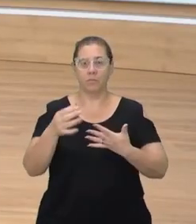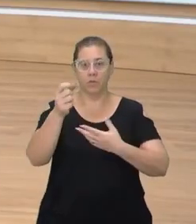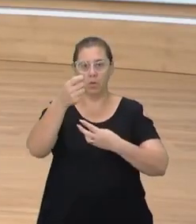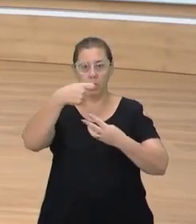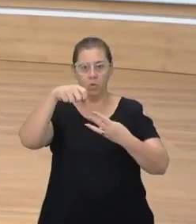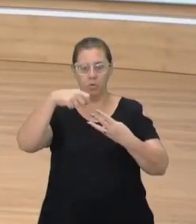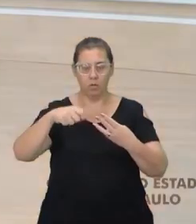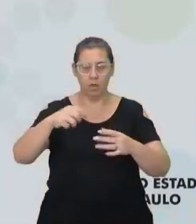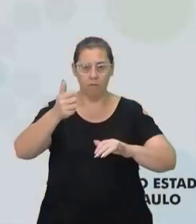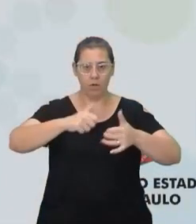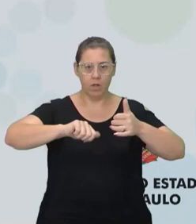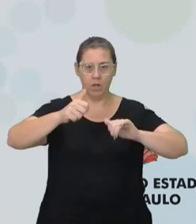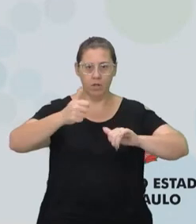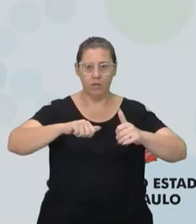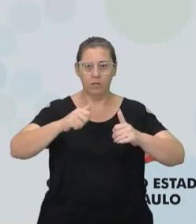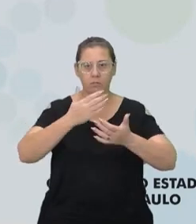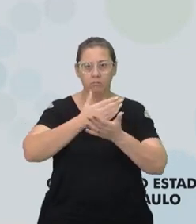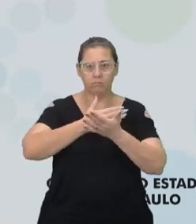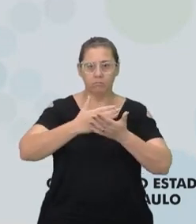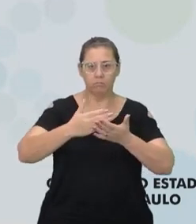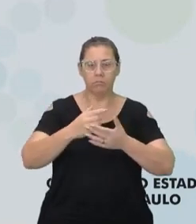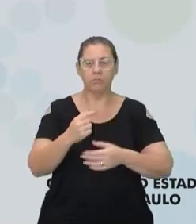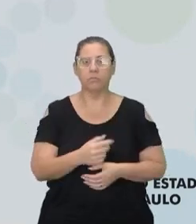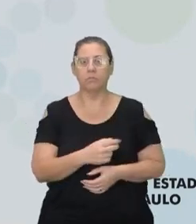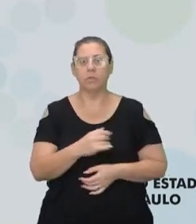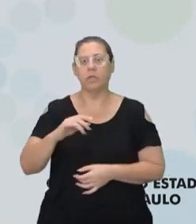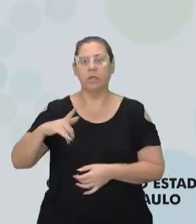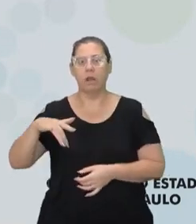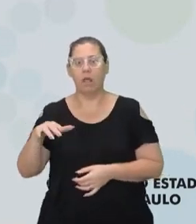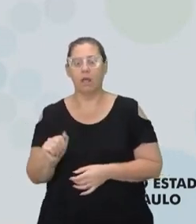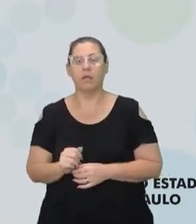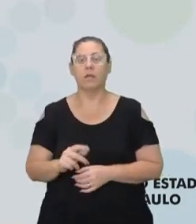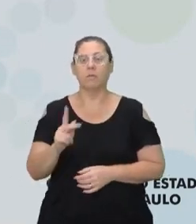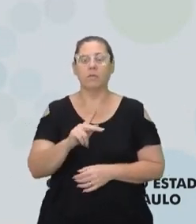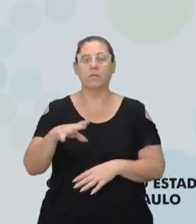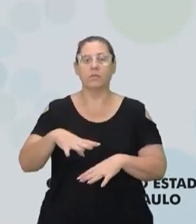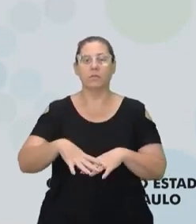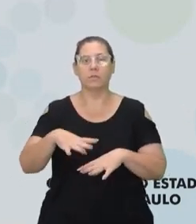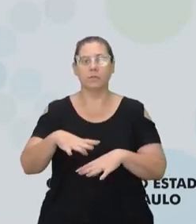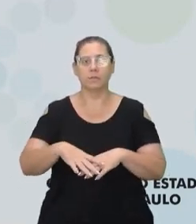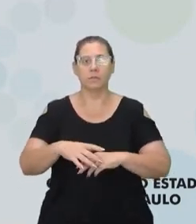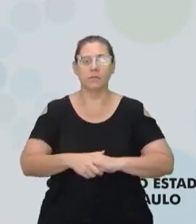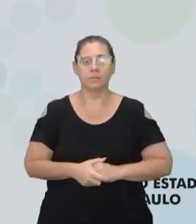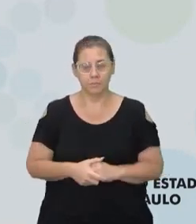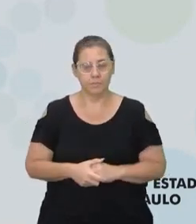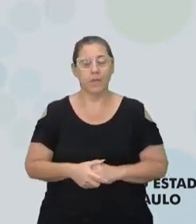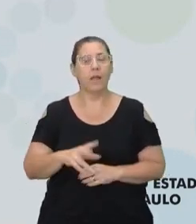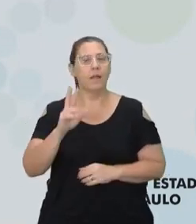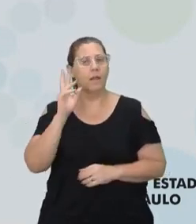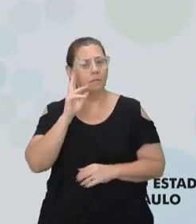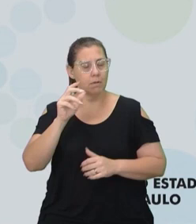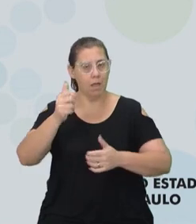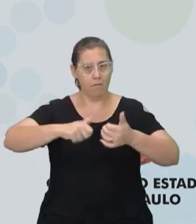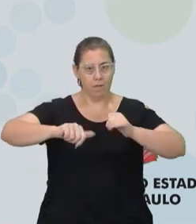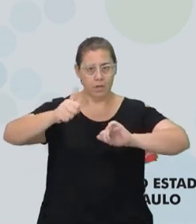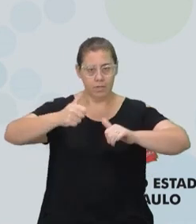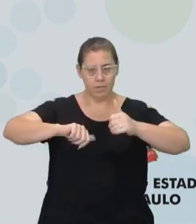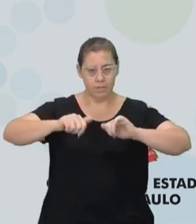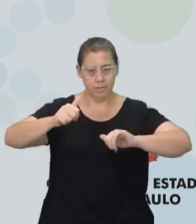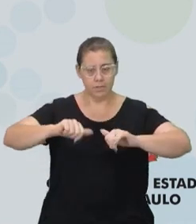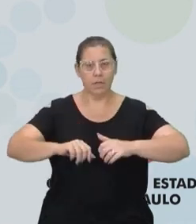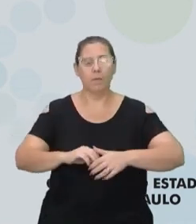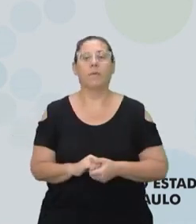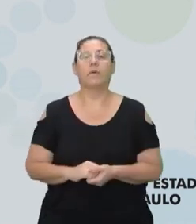da avaliação diagnóstica de entrada. Meu nome é Ilana e sou professora de matemática. Lembrando que a avaliação diagnóstica de